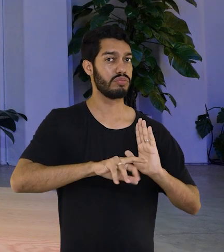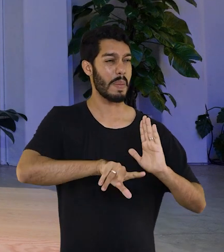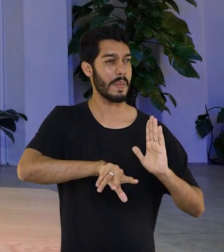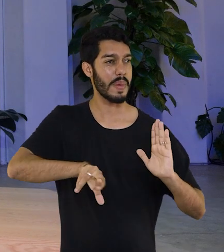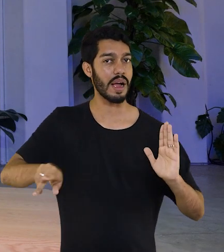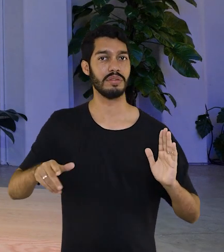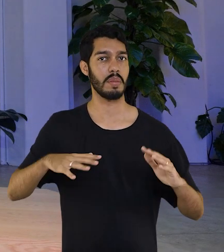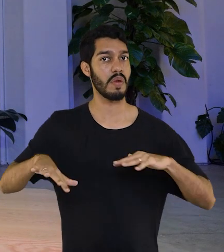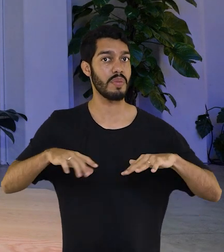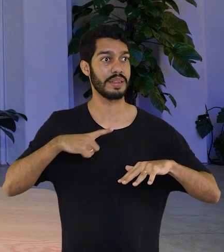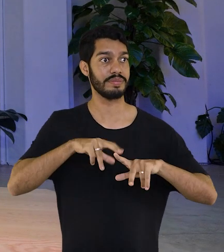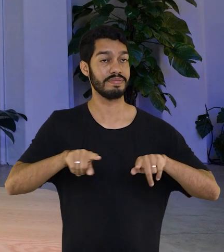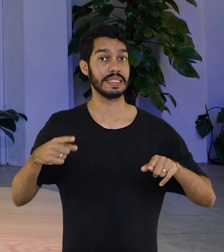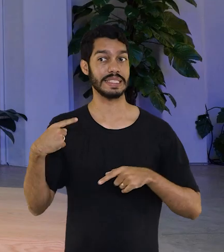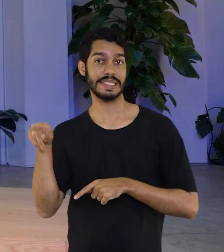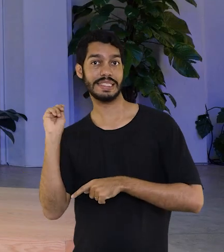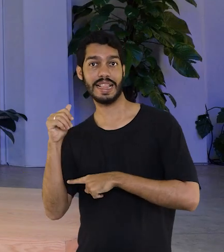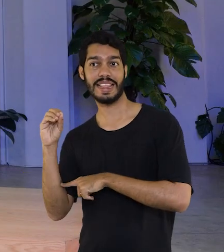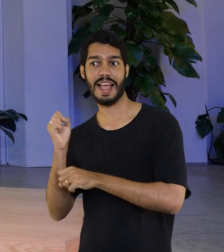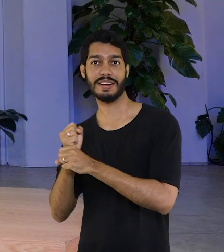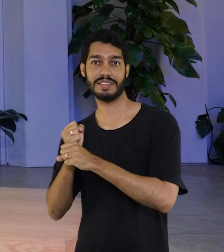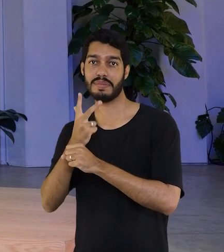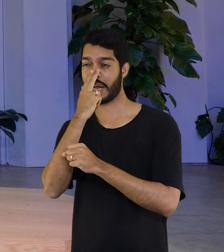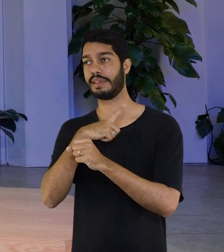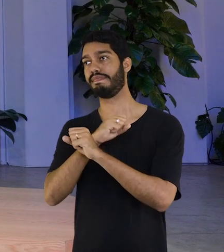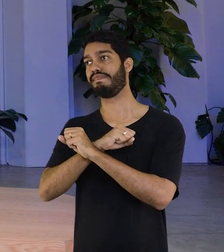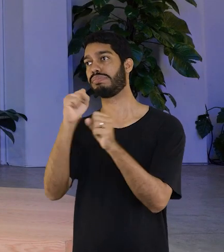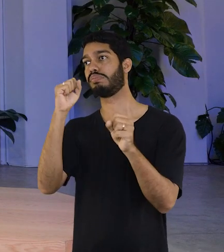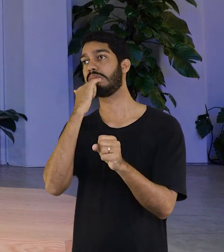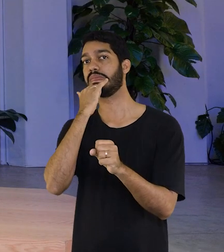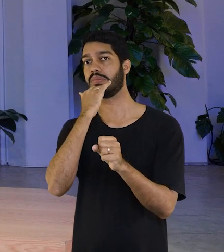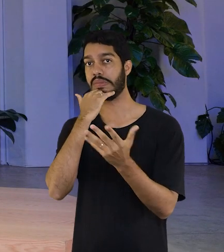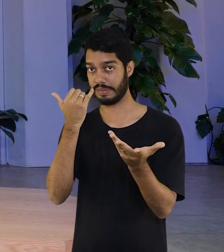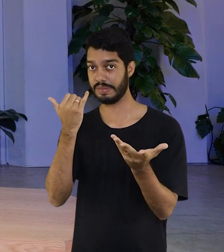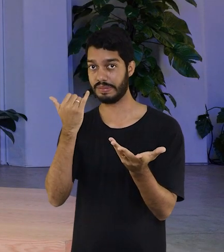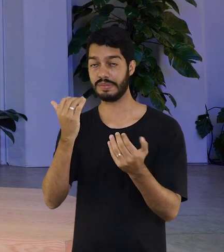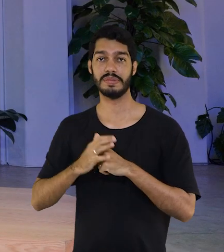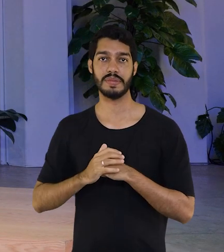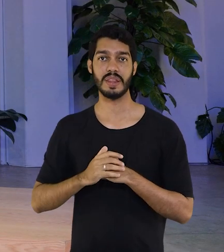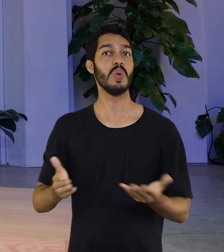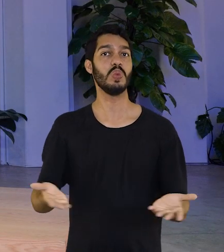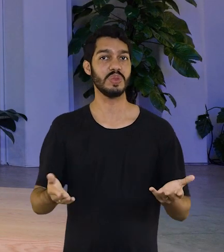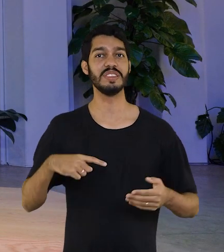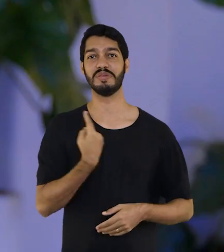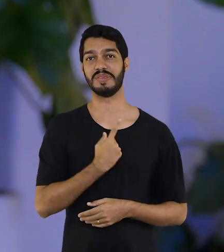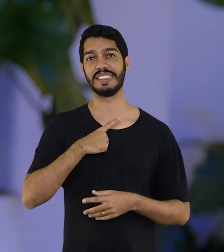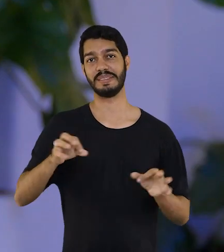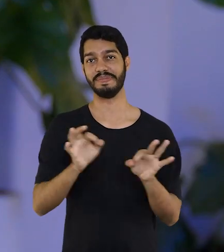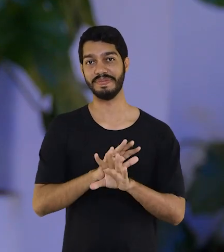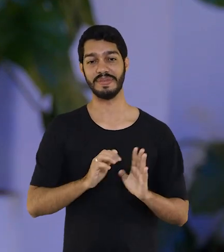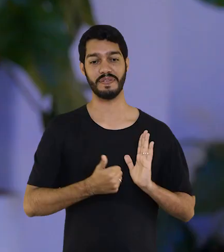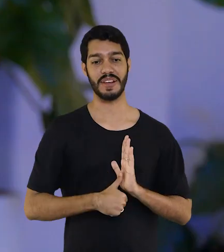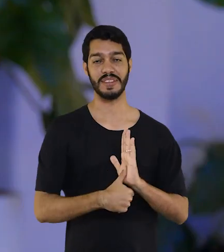interpretar uma série de dados e movimentos que há 10 anos seria literalmente impossível, não seria possível fazer isso. Então,